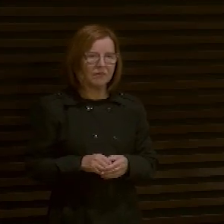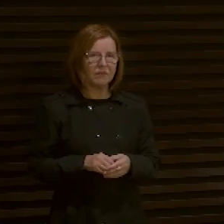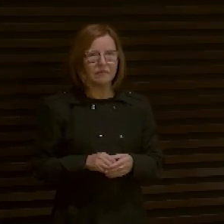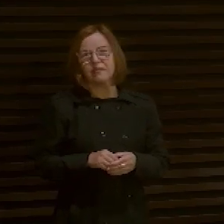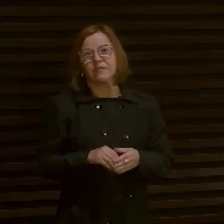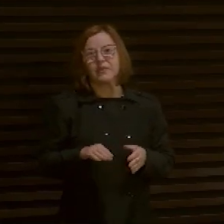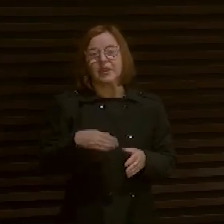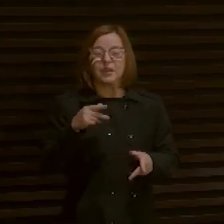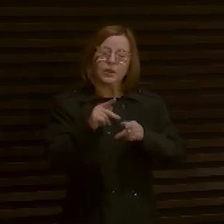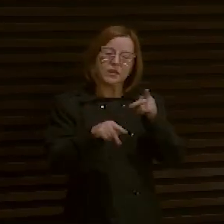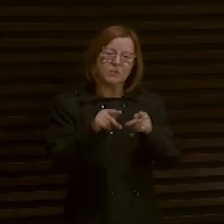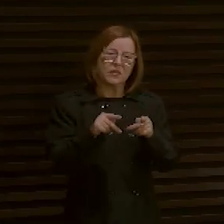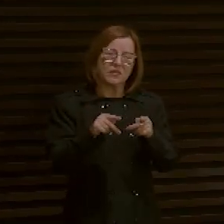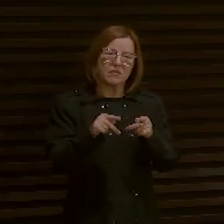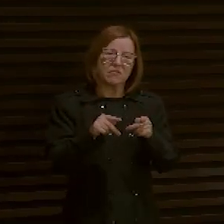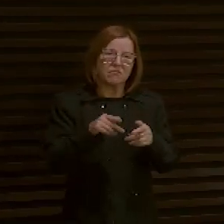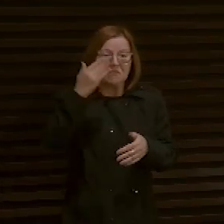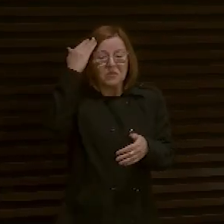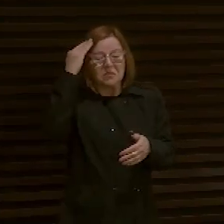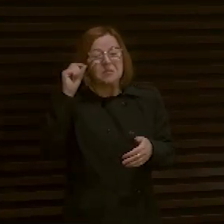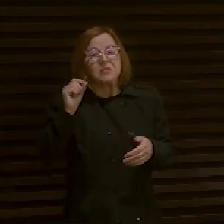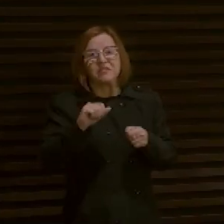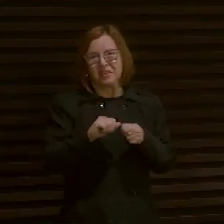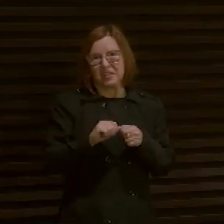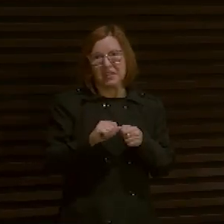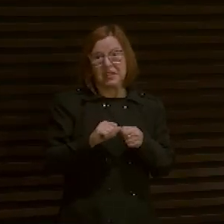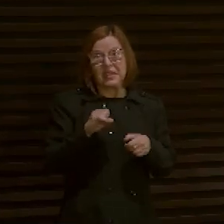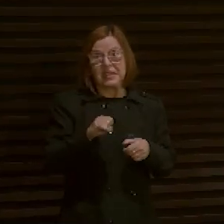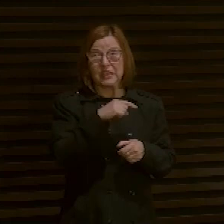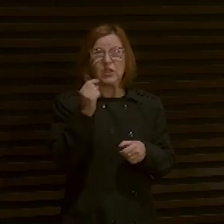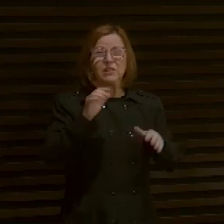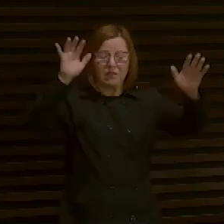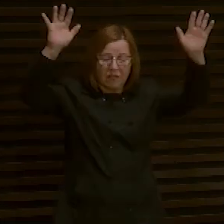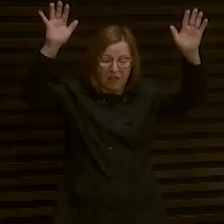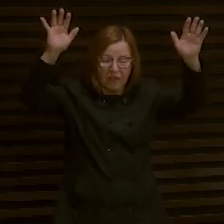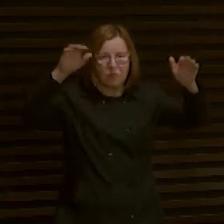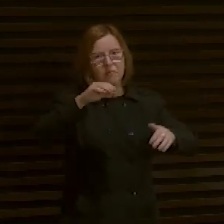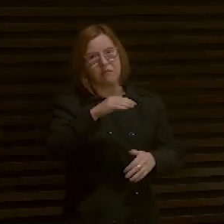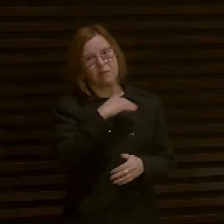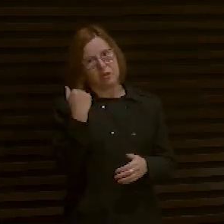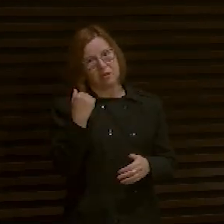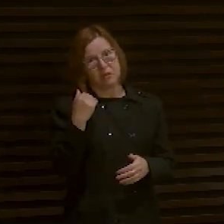numa situação que não tinha saída. Se a gente se rende, a gente morre. Se a gente fica aqui, a gente morre.